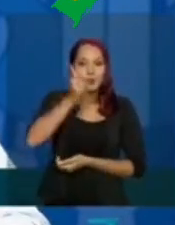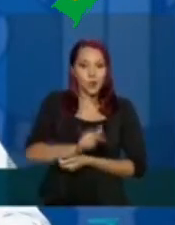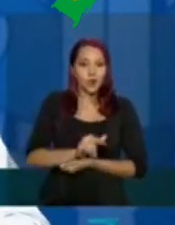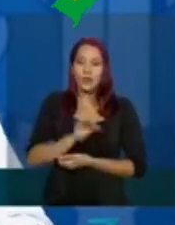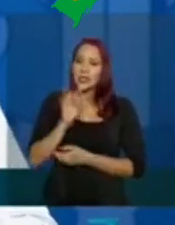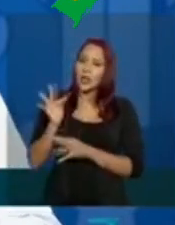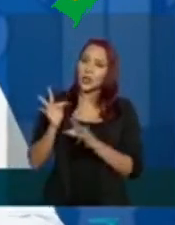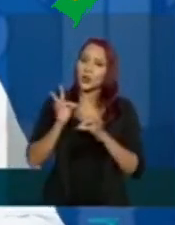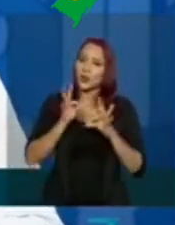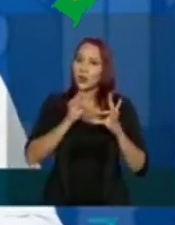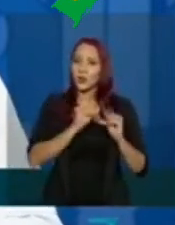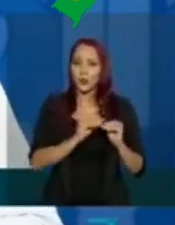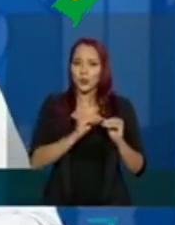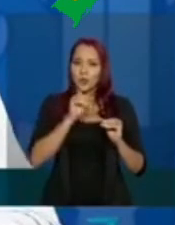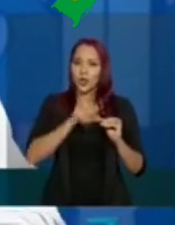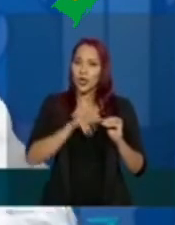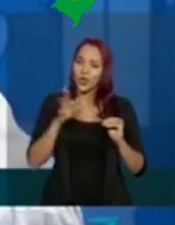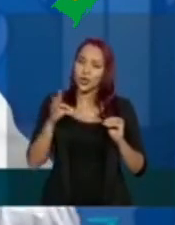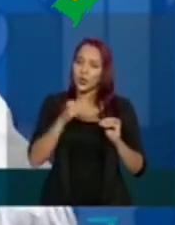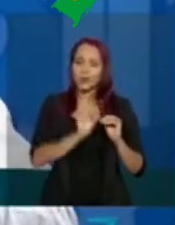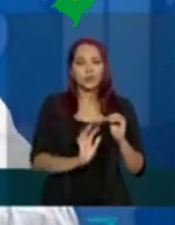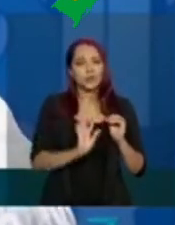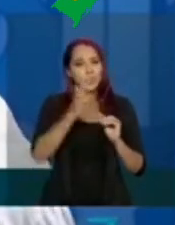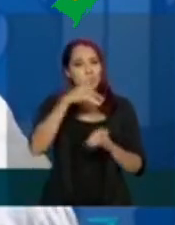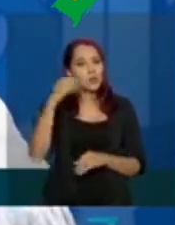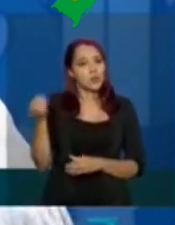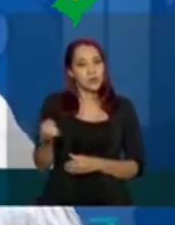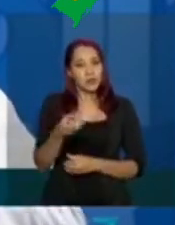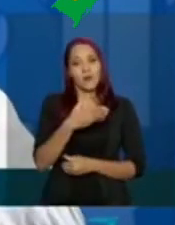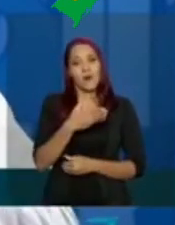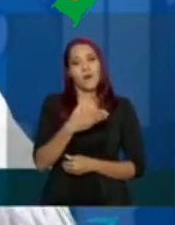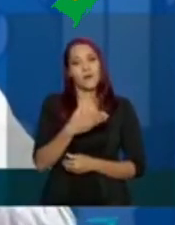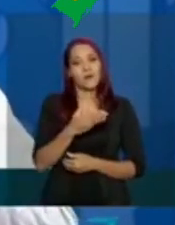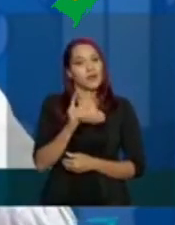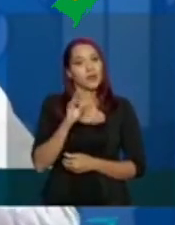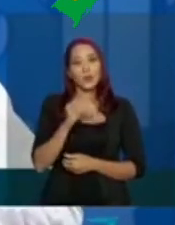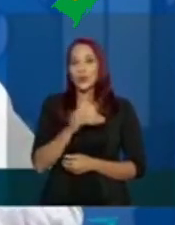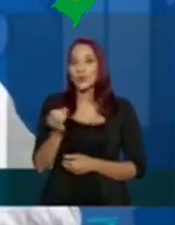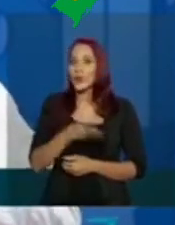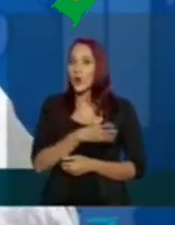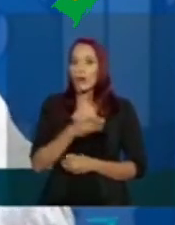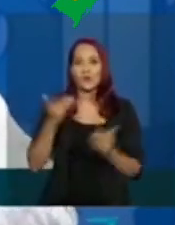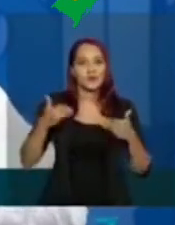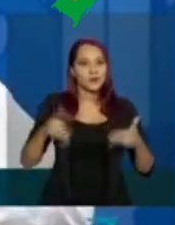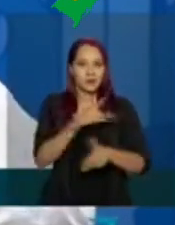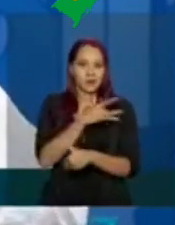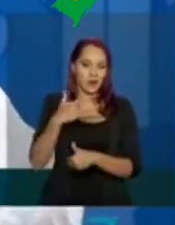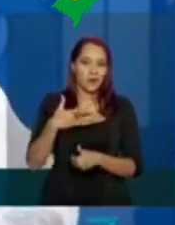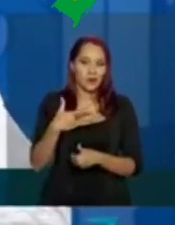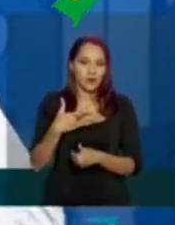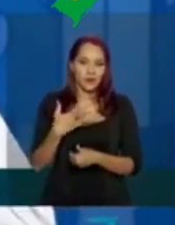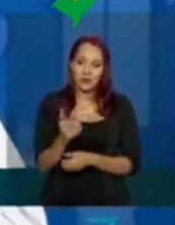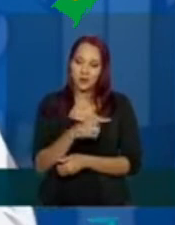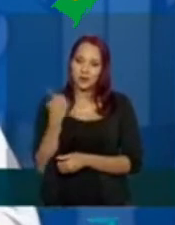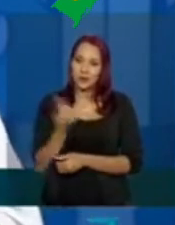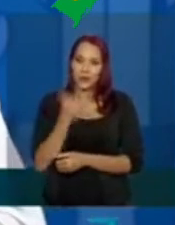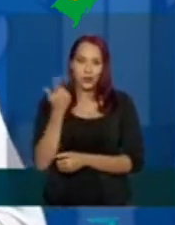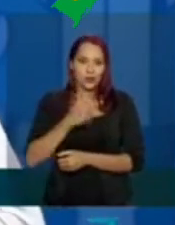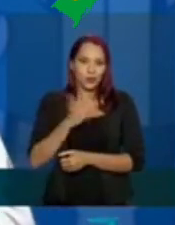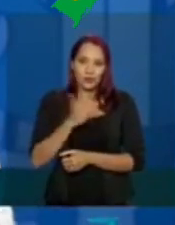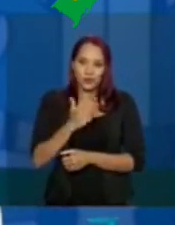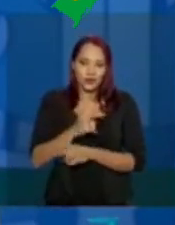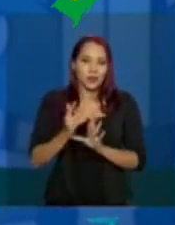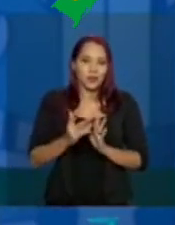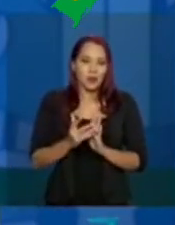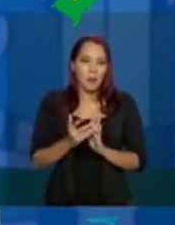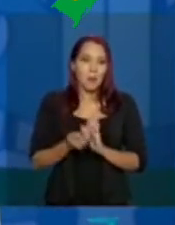são todas situações novas para o Ministério da Saúde. Nós não temos, a última vez